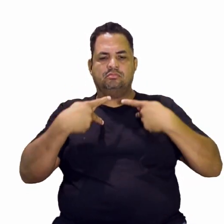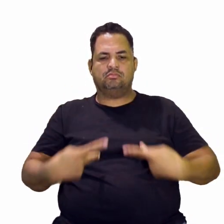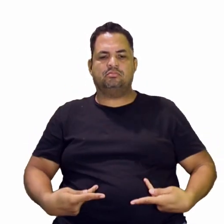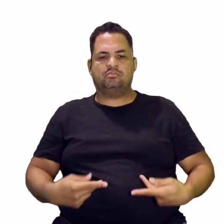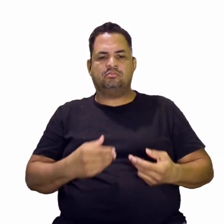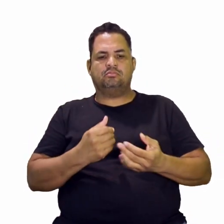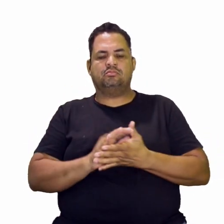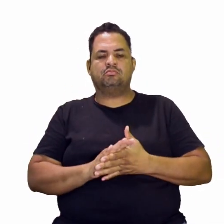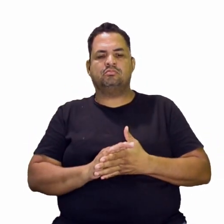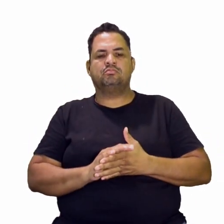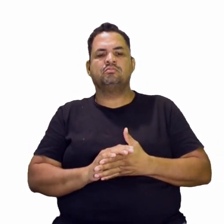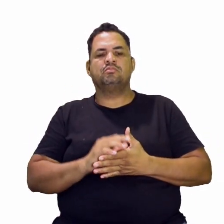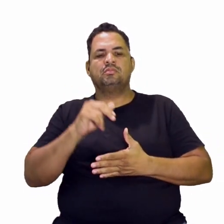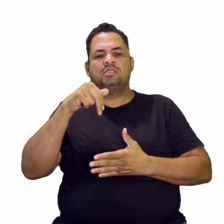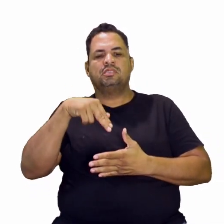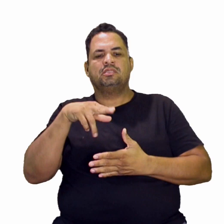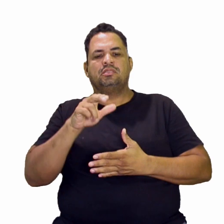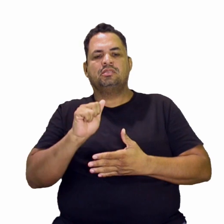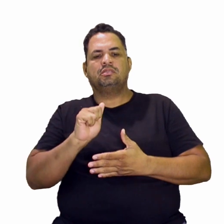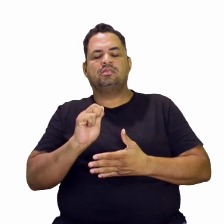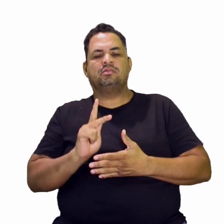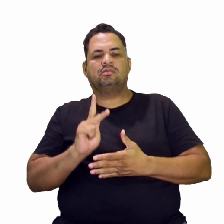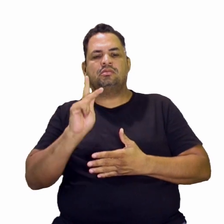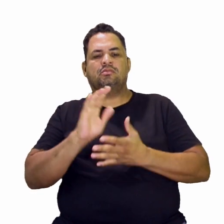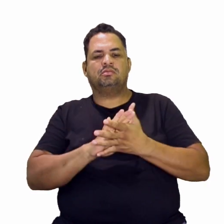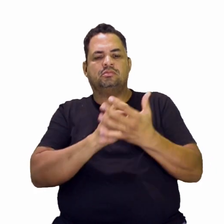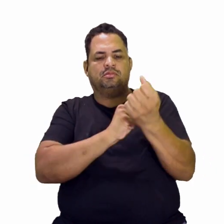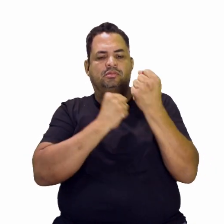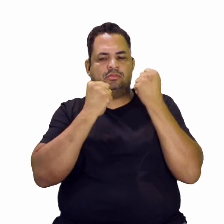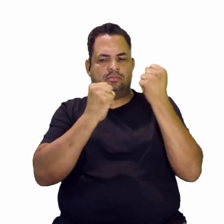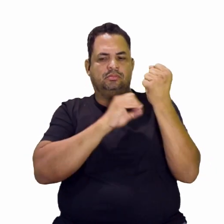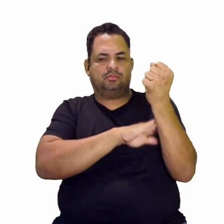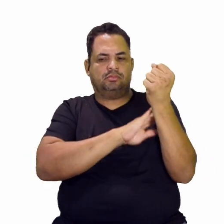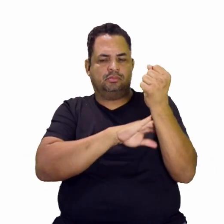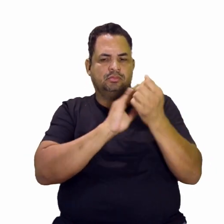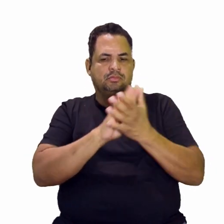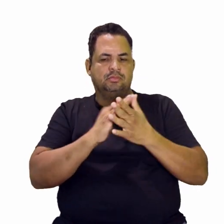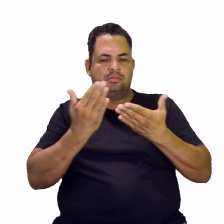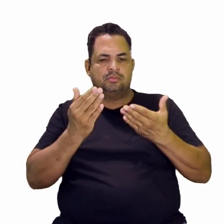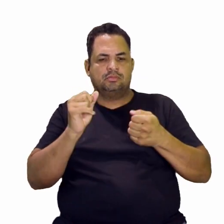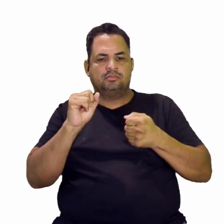sódio e o potássio vão estar aí nas nossas musculaturas realizando